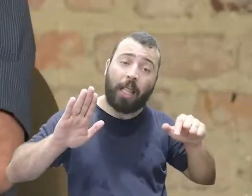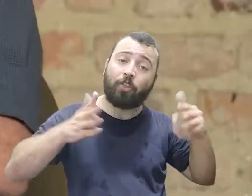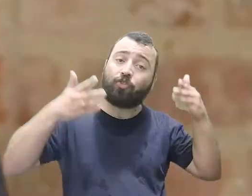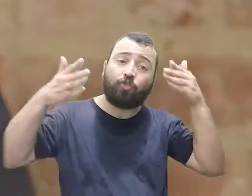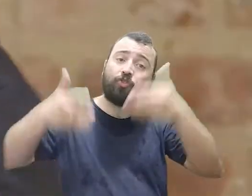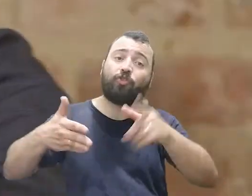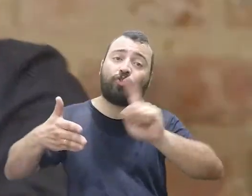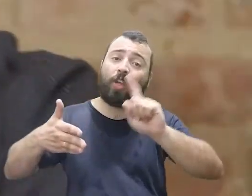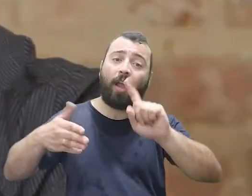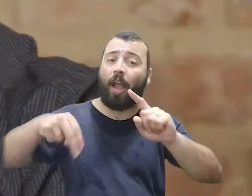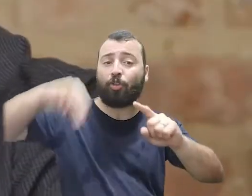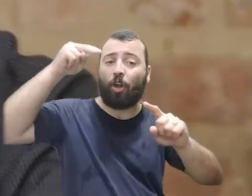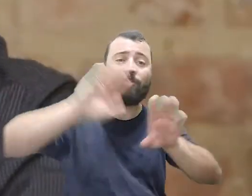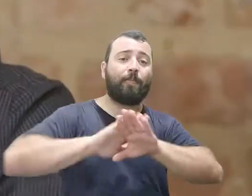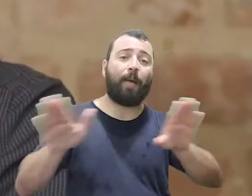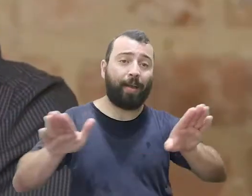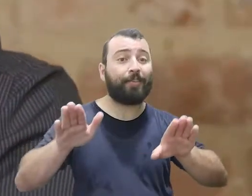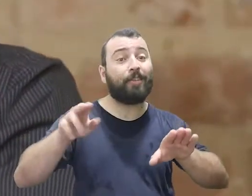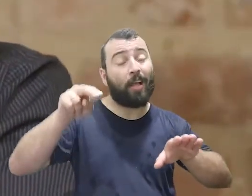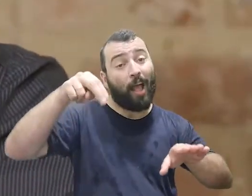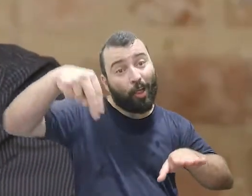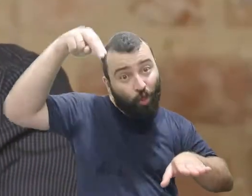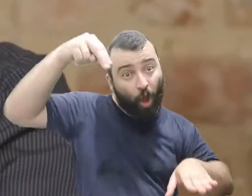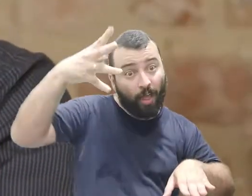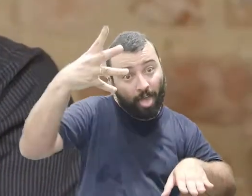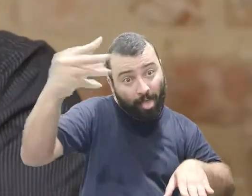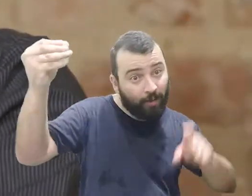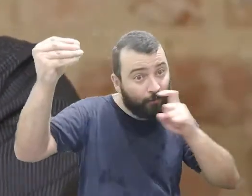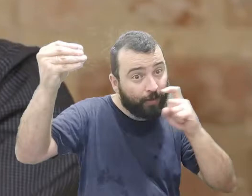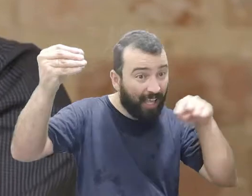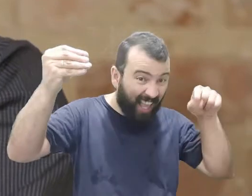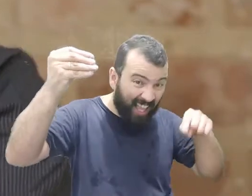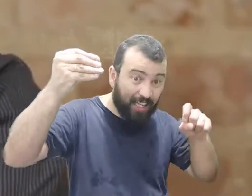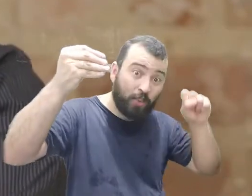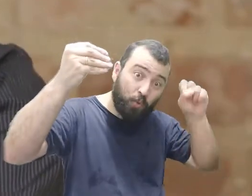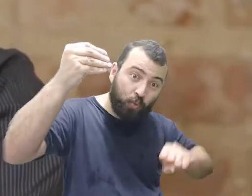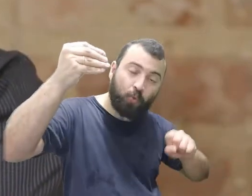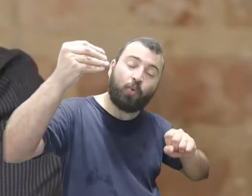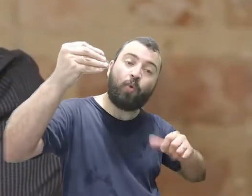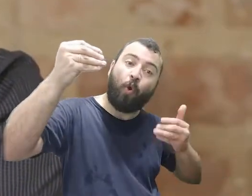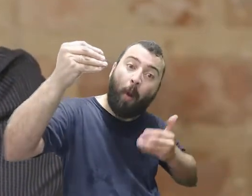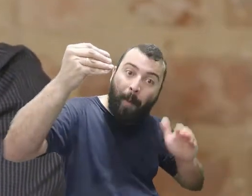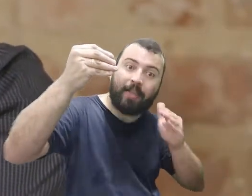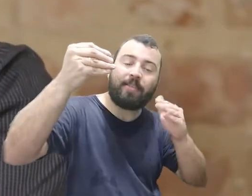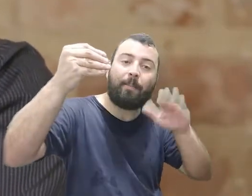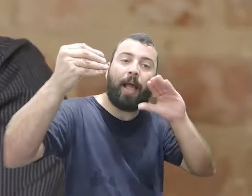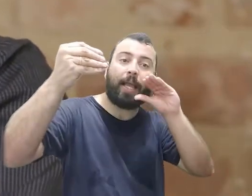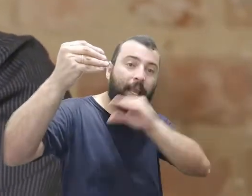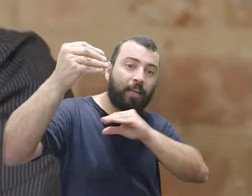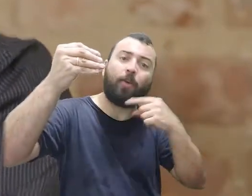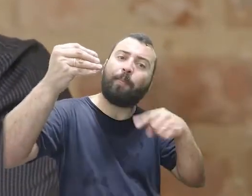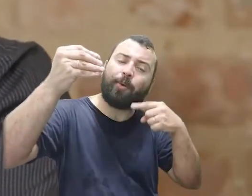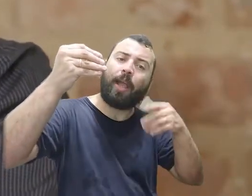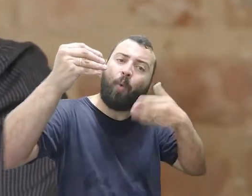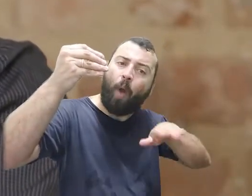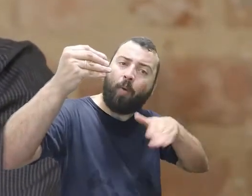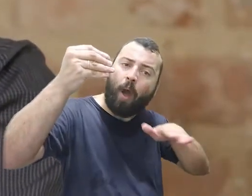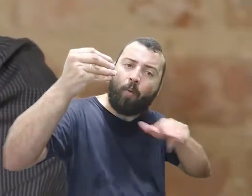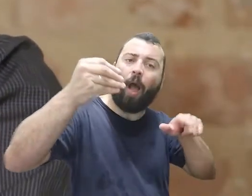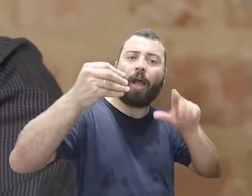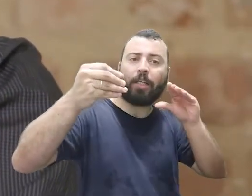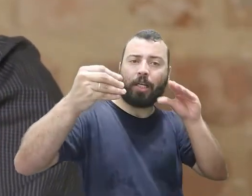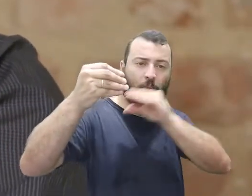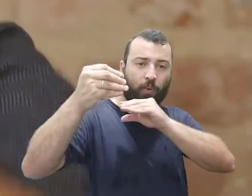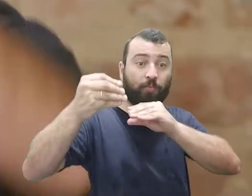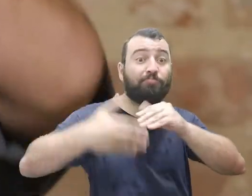deixam de chegar no Atlântico Norte. O Atlântico Norte esfria e o Atlântico Sul começa a ficar mais quente por armazenar esse